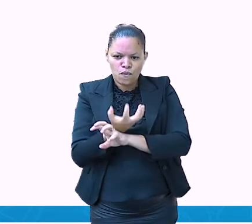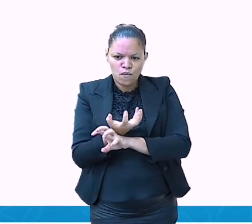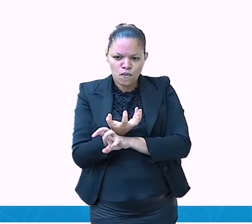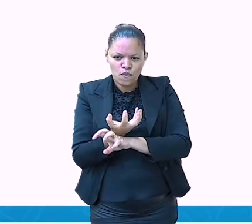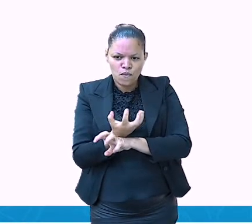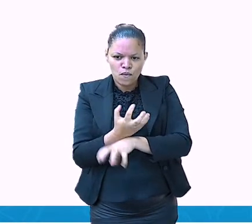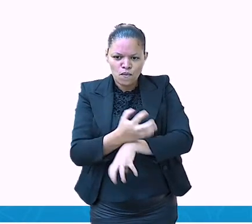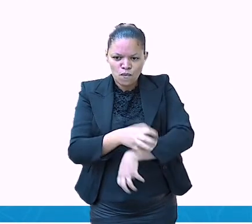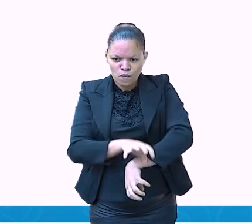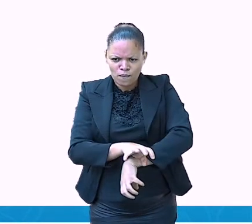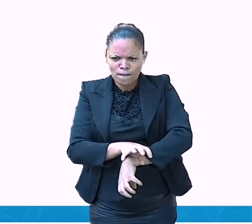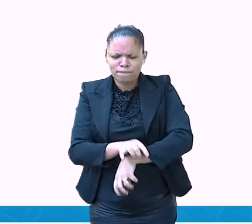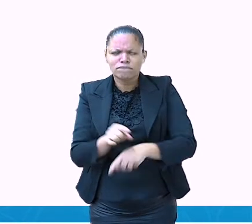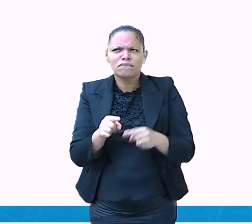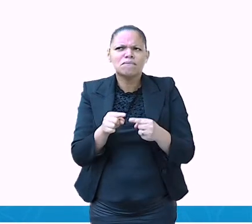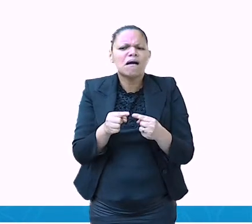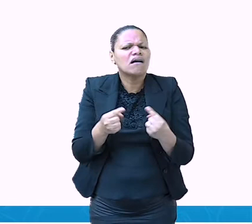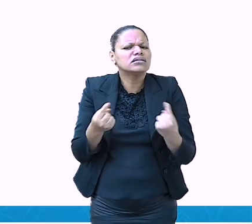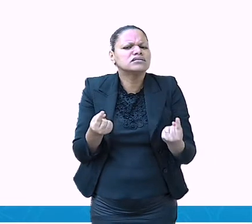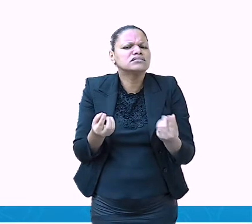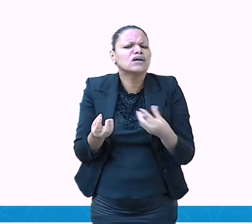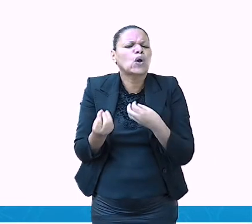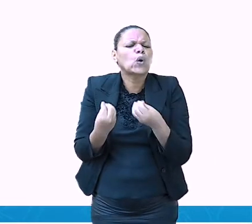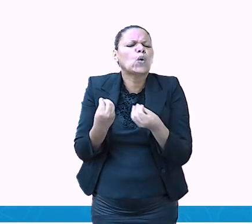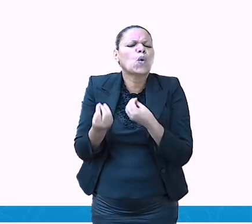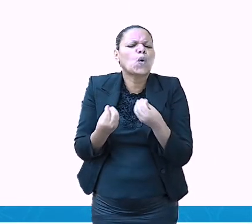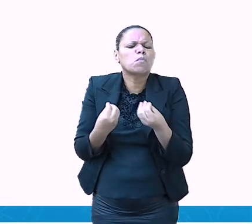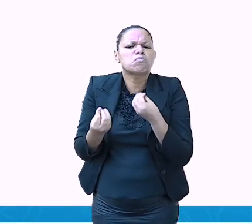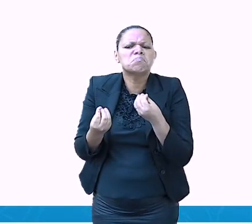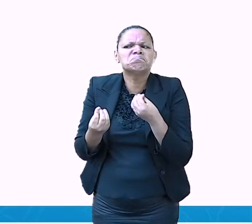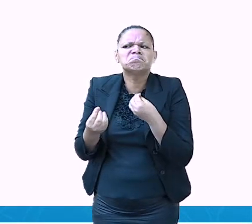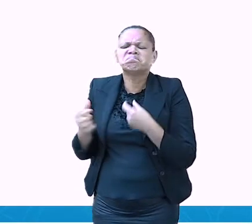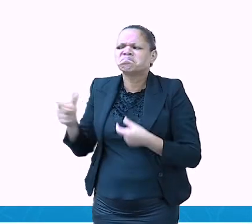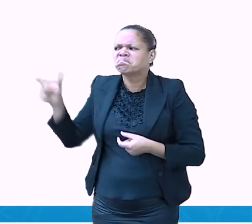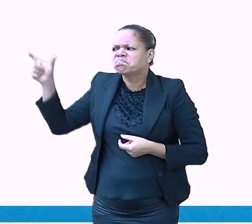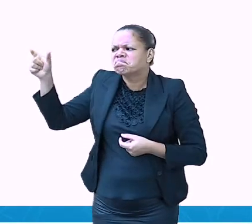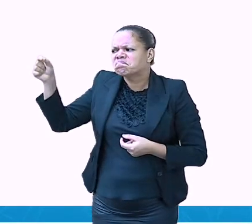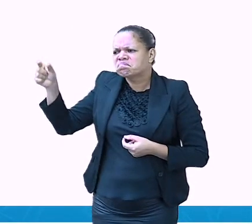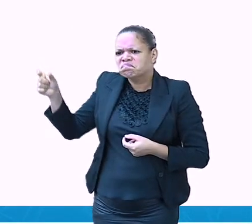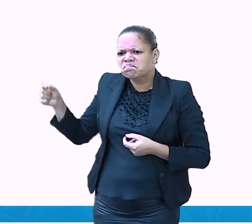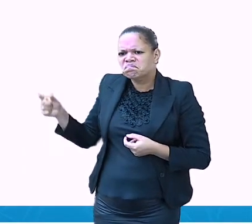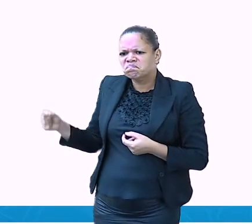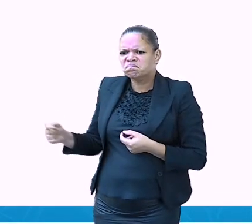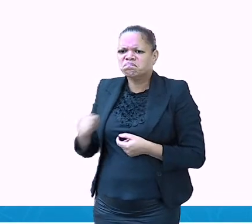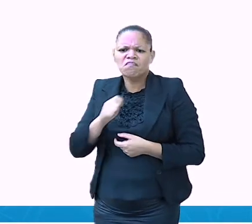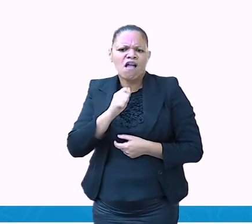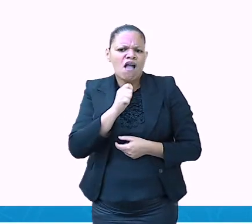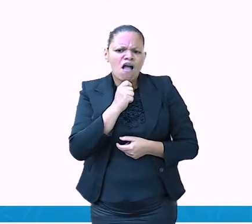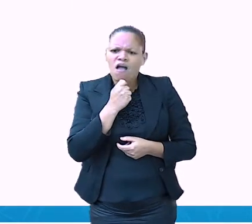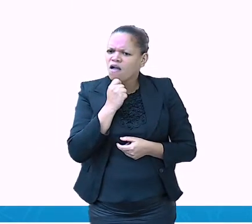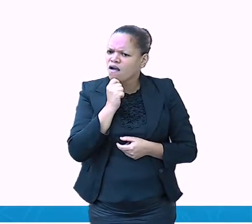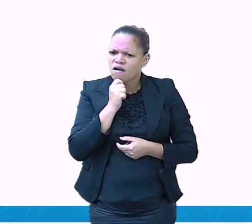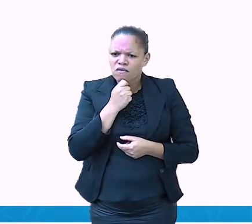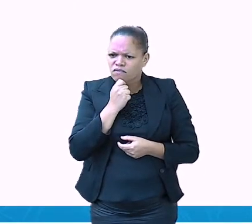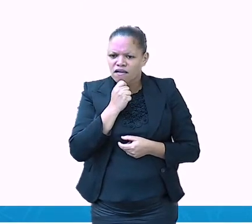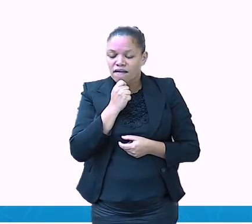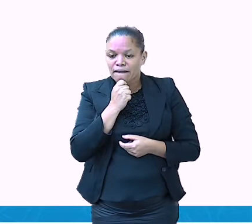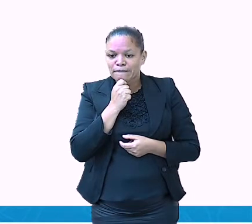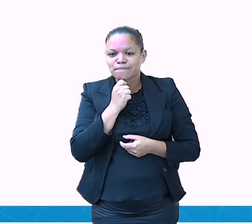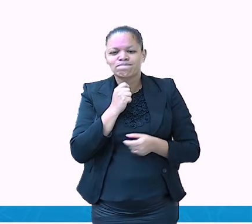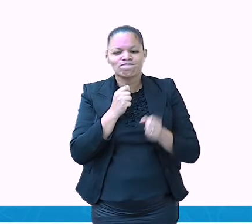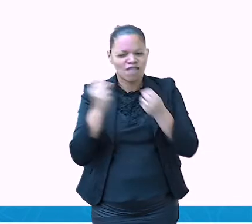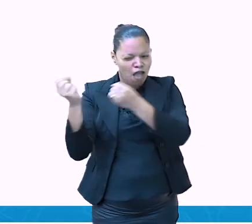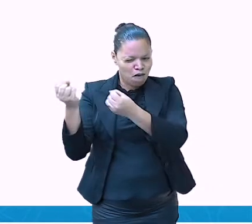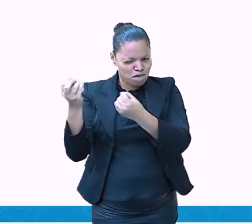esse exoesqueleto é essa pequena estrutura aqui, ó, que fica em volta, por exemplo, do caranguejo,